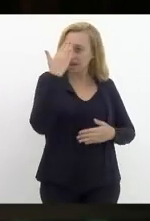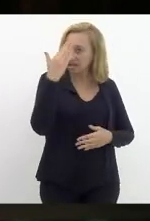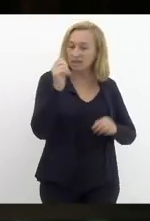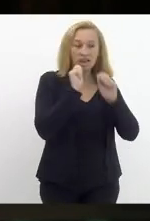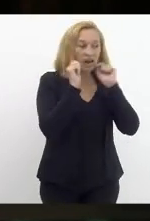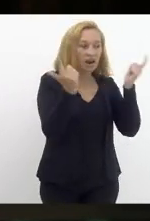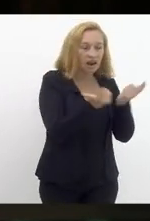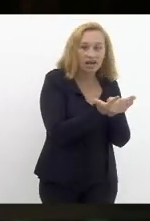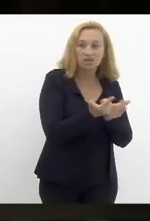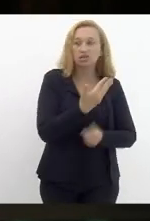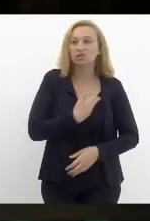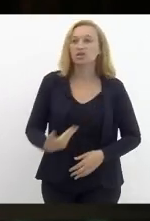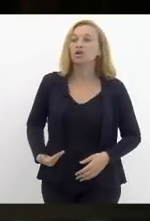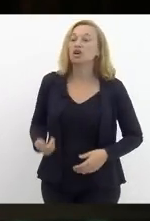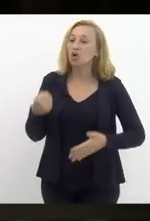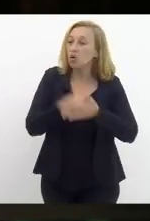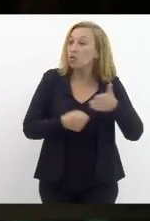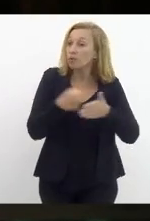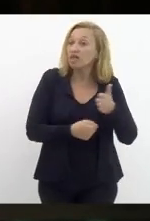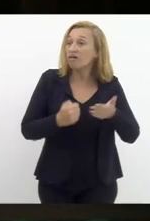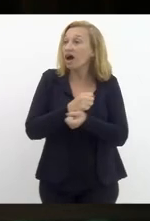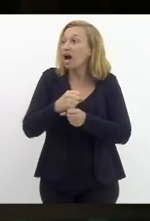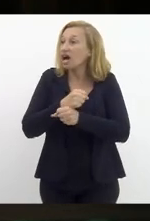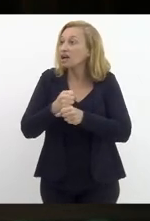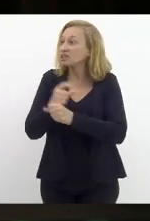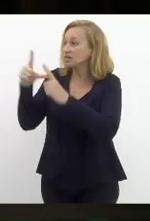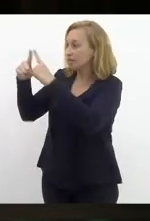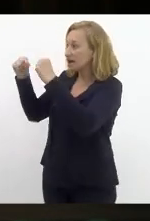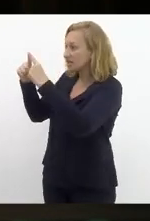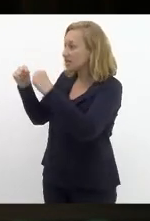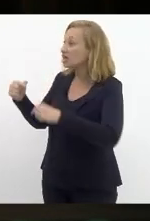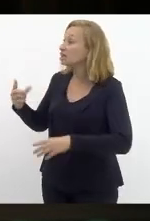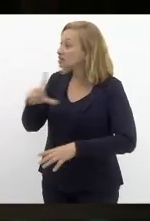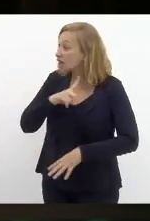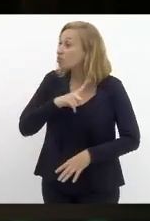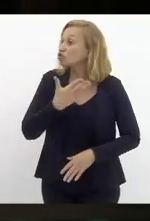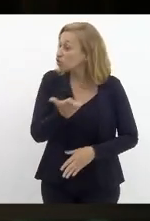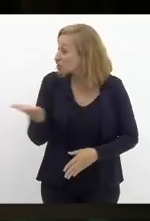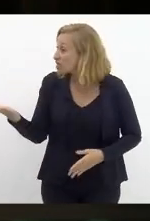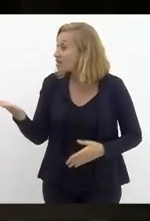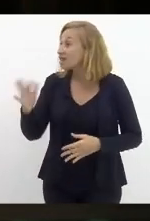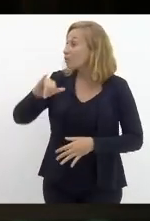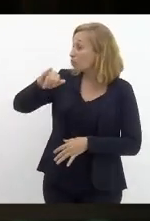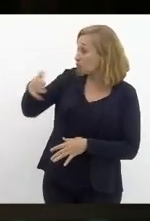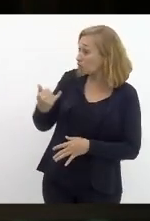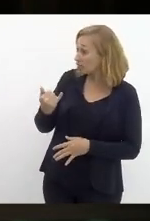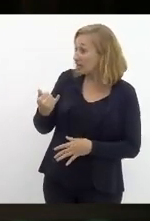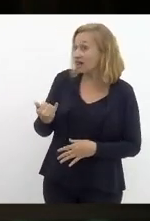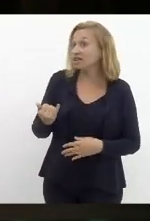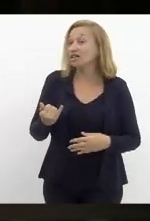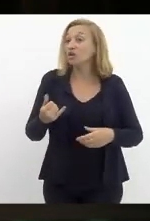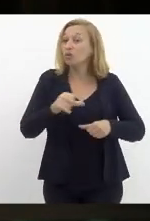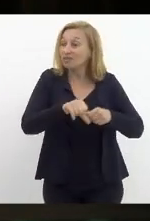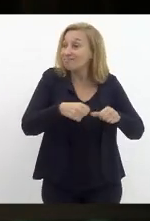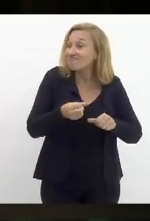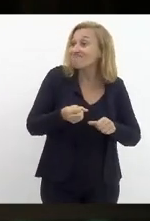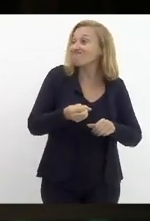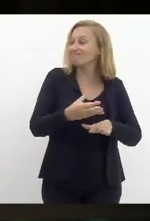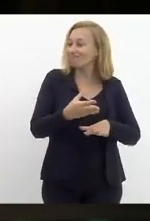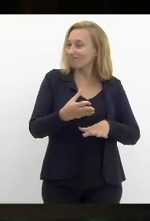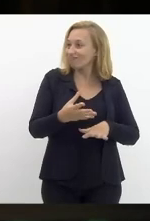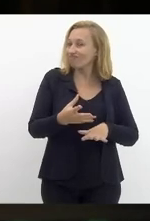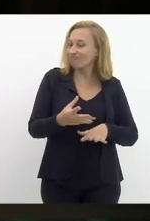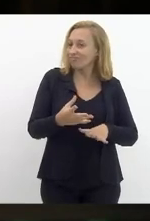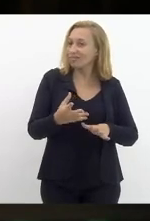há muitos anos, em Brasília, em outros foros. Temos hoje, vocês estão sendo aproveitados com essa reforma, que é a melhor